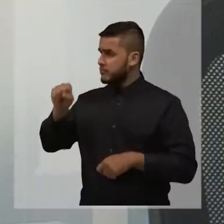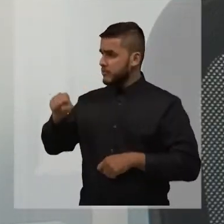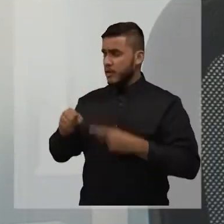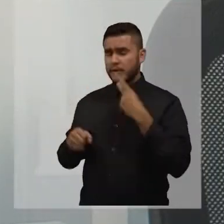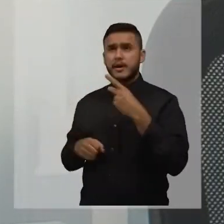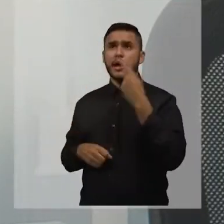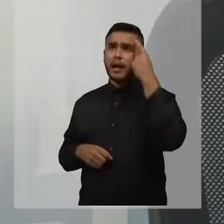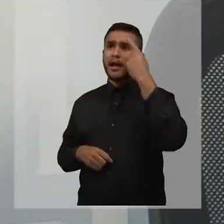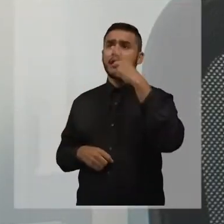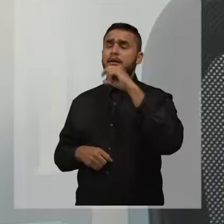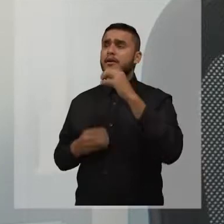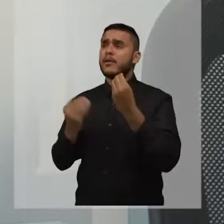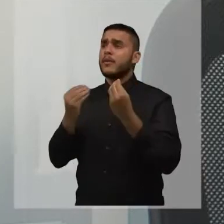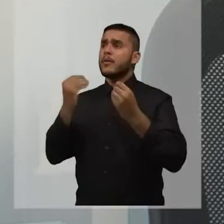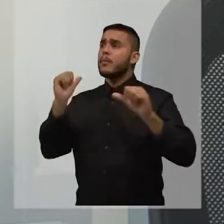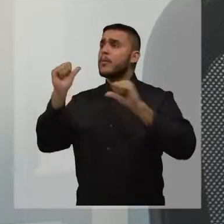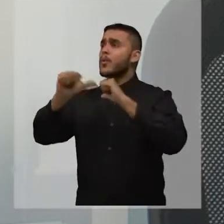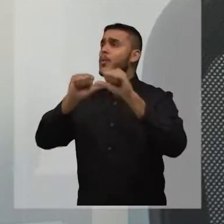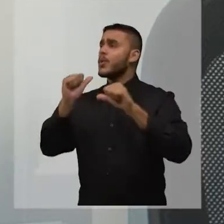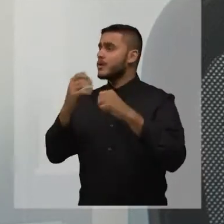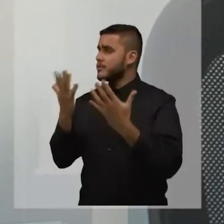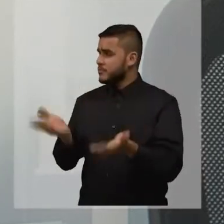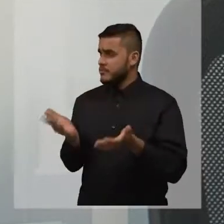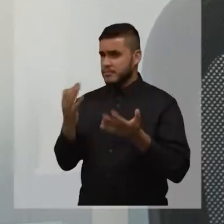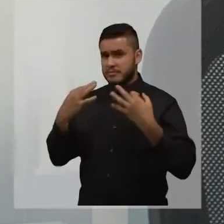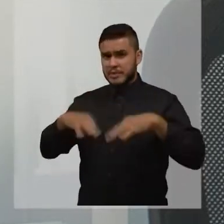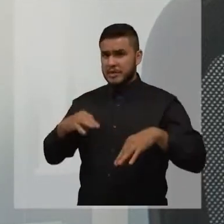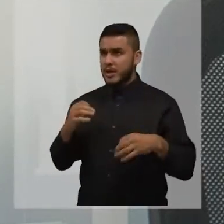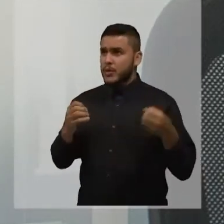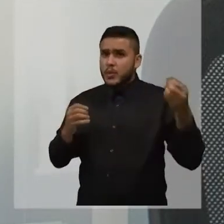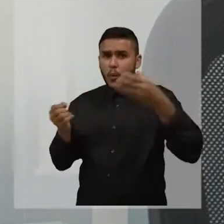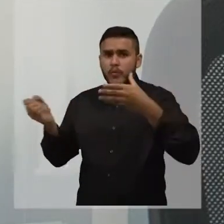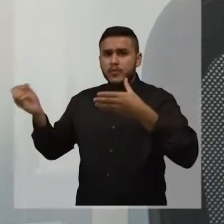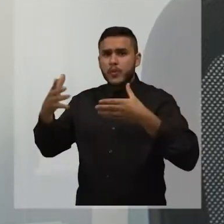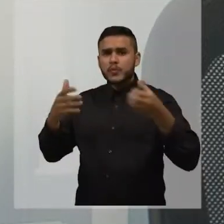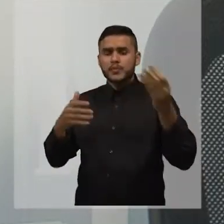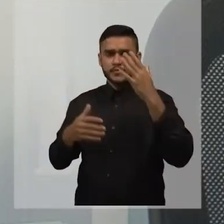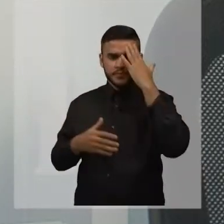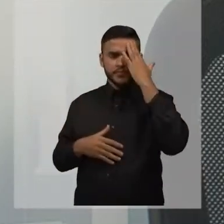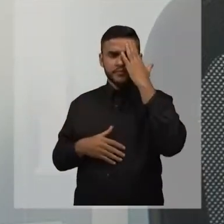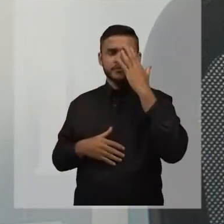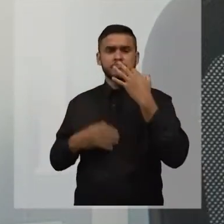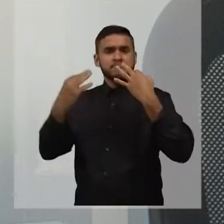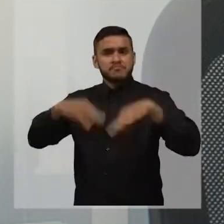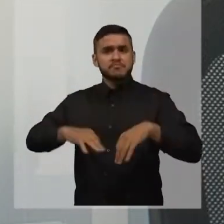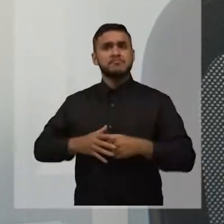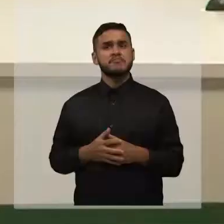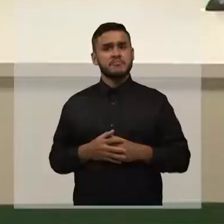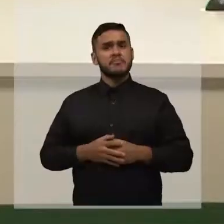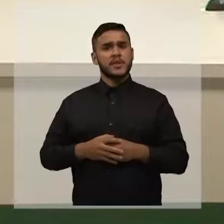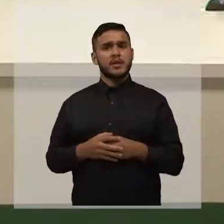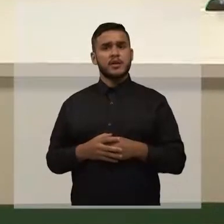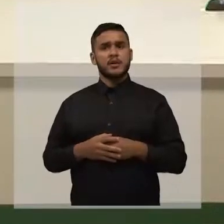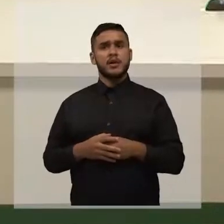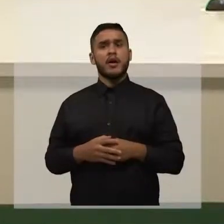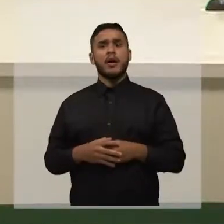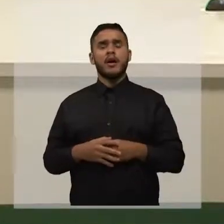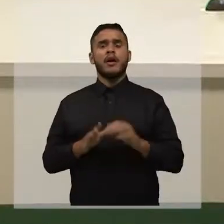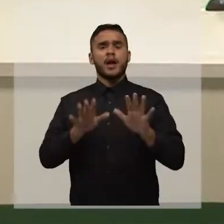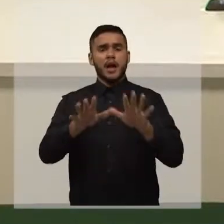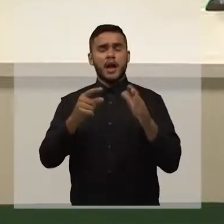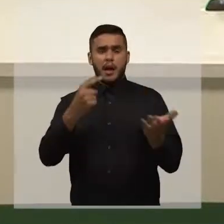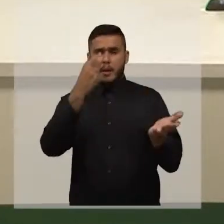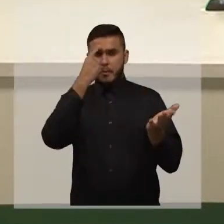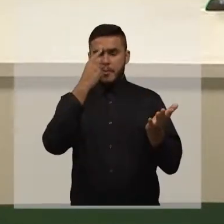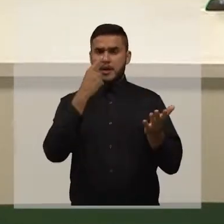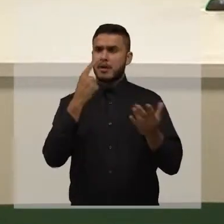lá em substituição não quer dizer que é melhor, não. Não, foi porque criminalizaram. Os políticos tradicionais. A